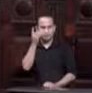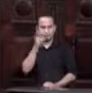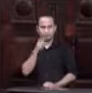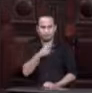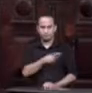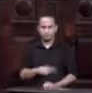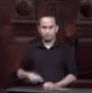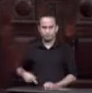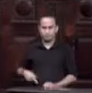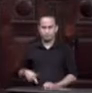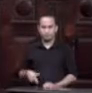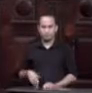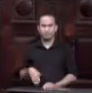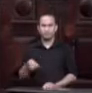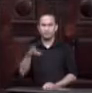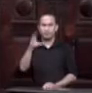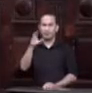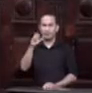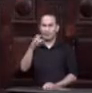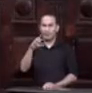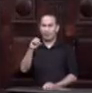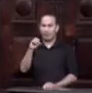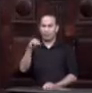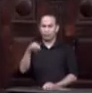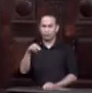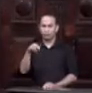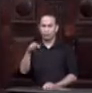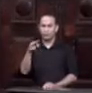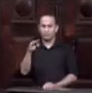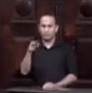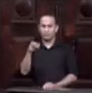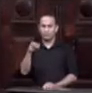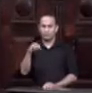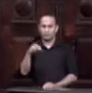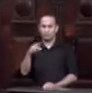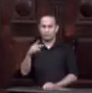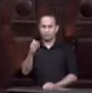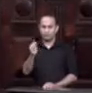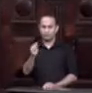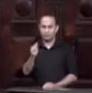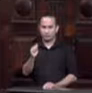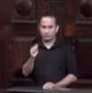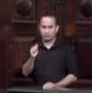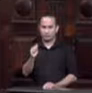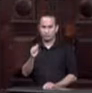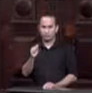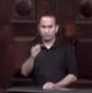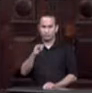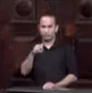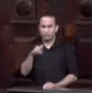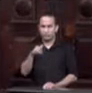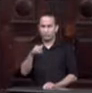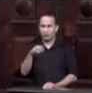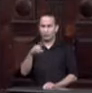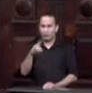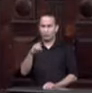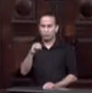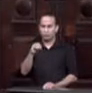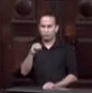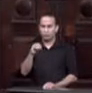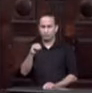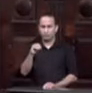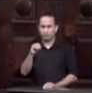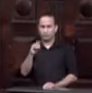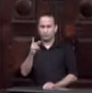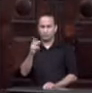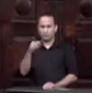procederá à primeira chamada. Deputado Carlos Mink. Deputada Fatinha, presente, vai votar. Deputado Geraldo Moreira. Deputado